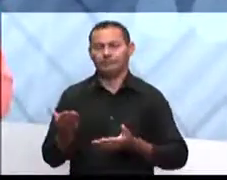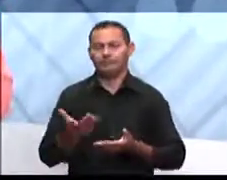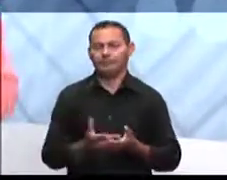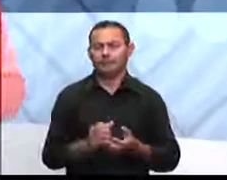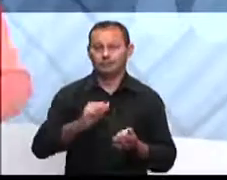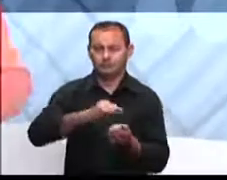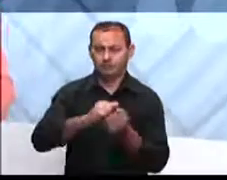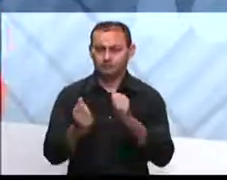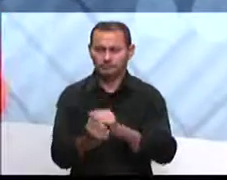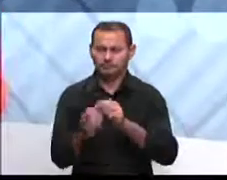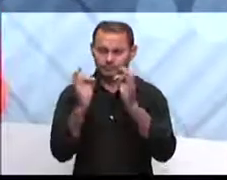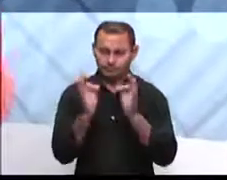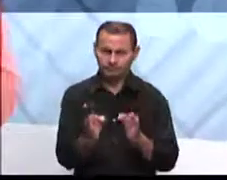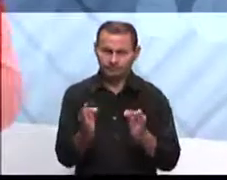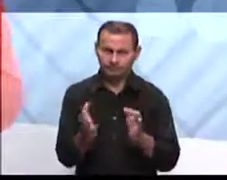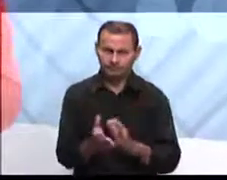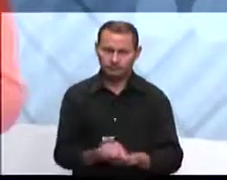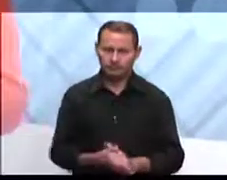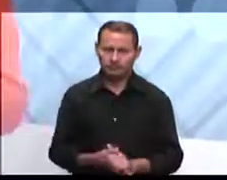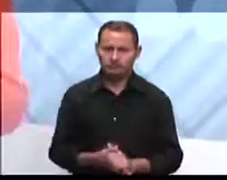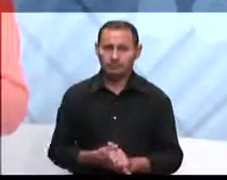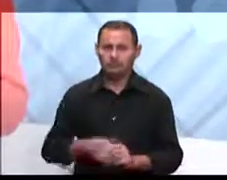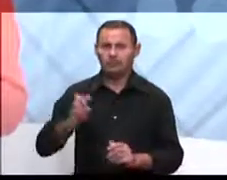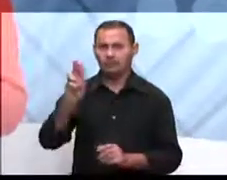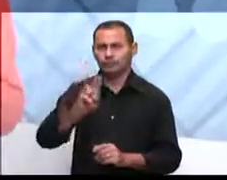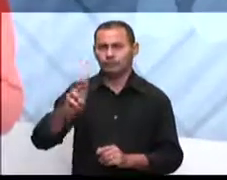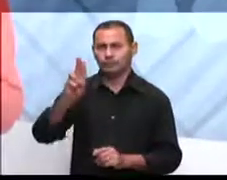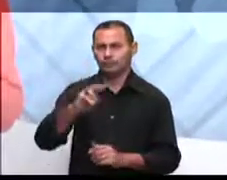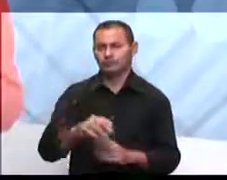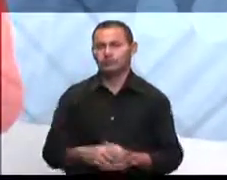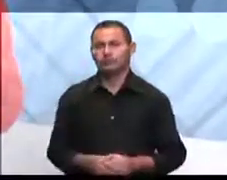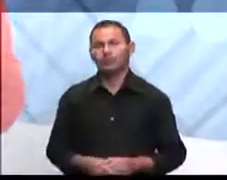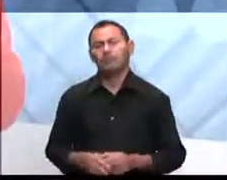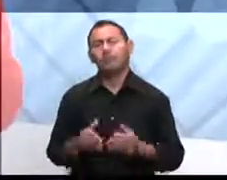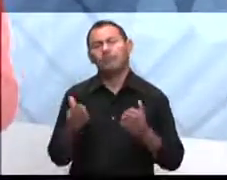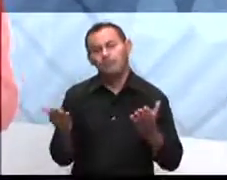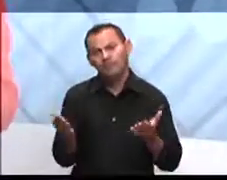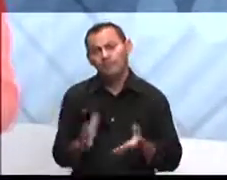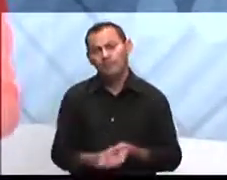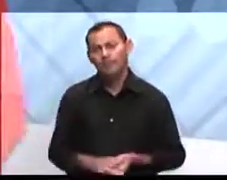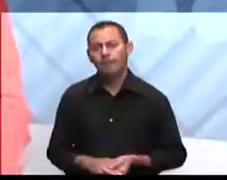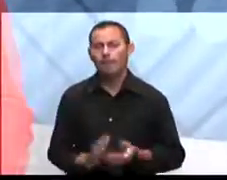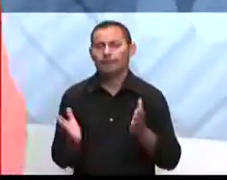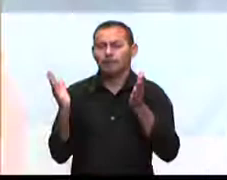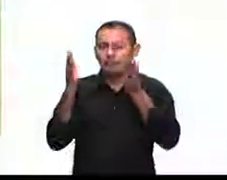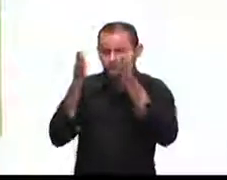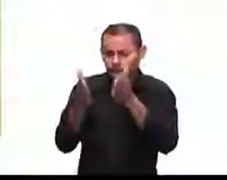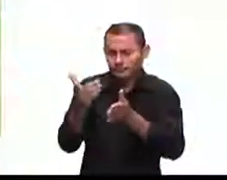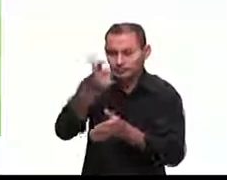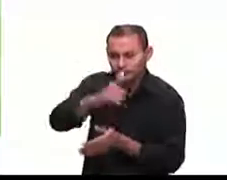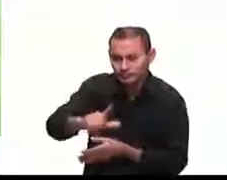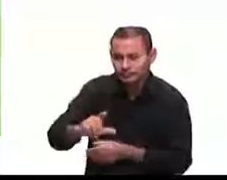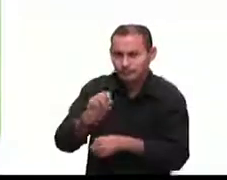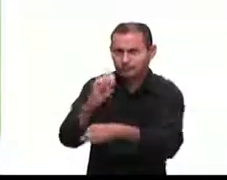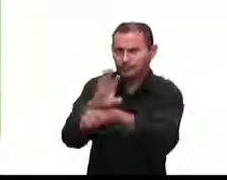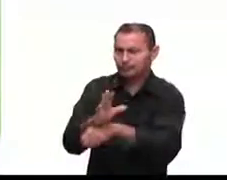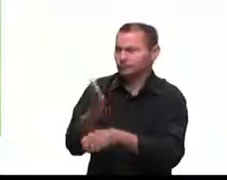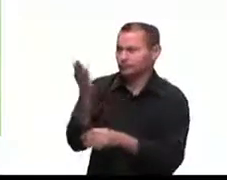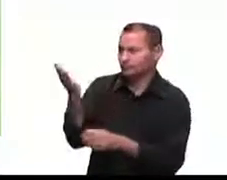adequada então aos consumidores. Então voltando ali novamente ao